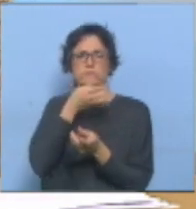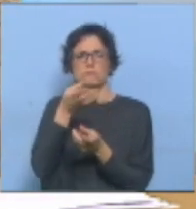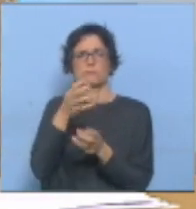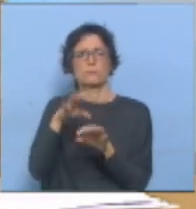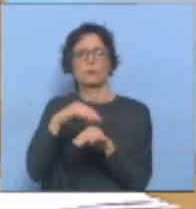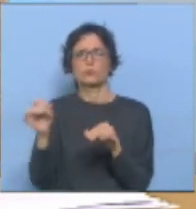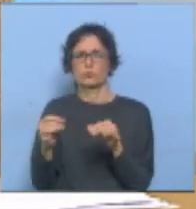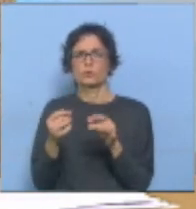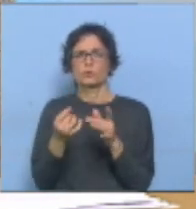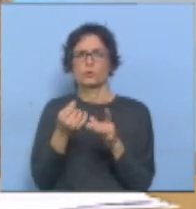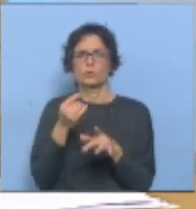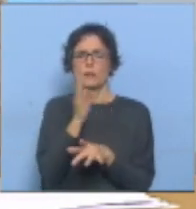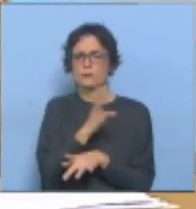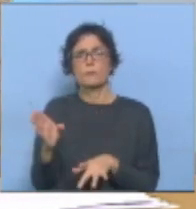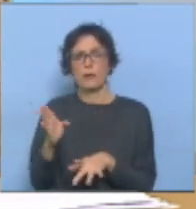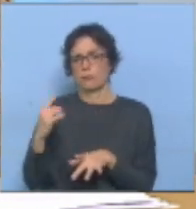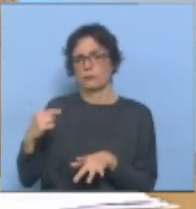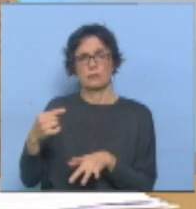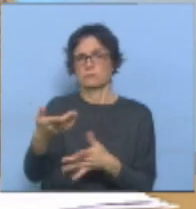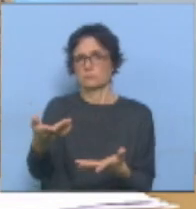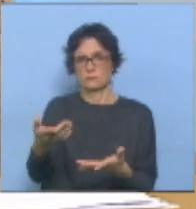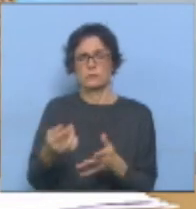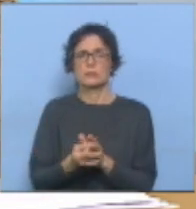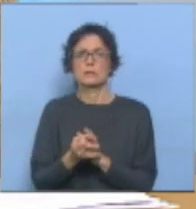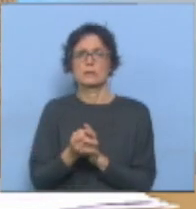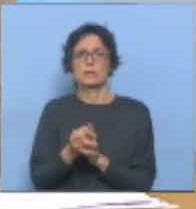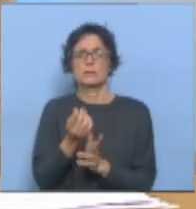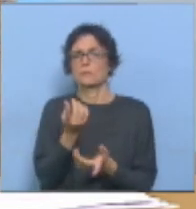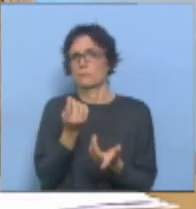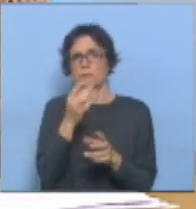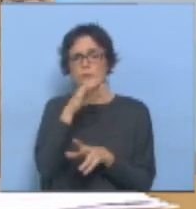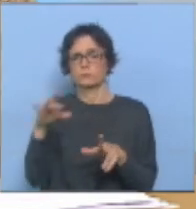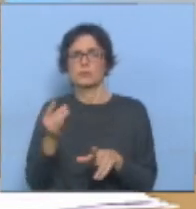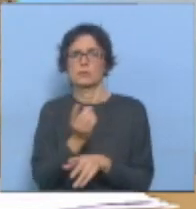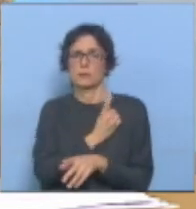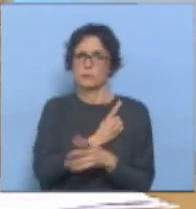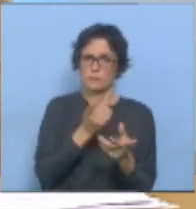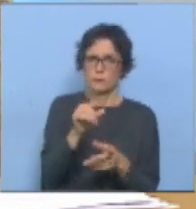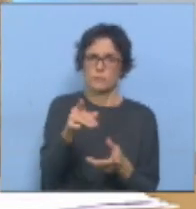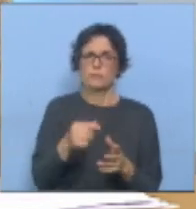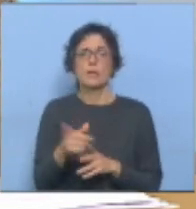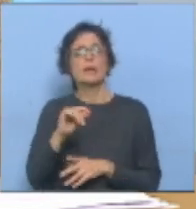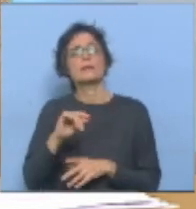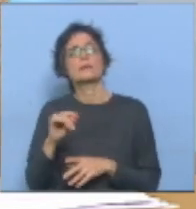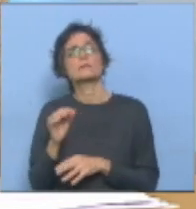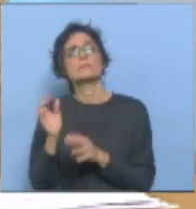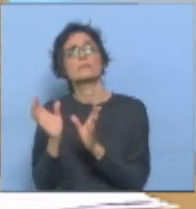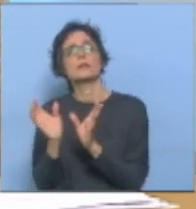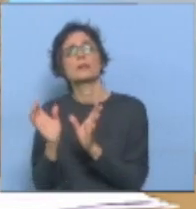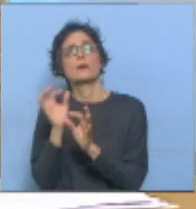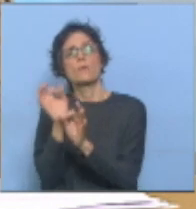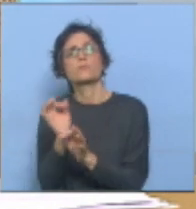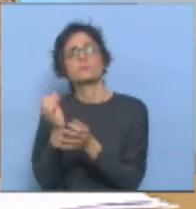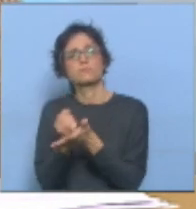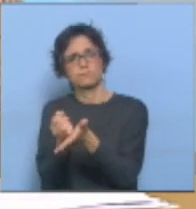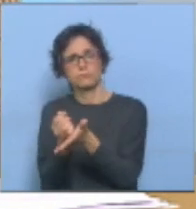também fazem, o que é que se pode fazer mais, e depois, no final do dia, a consagração dos cuidados paliativos a Nossa Senhora de Fátima na Capelinha das